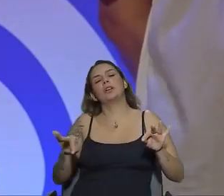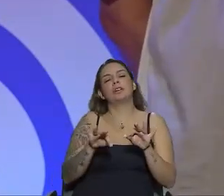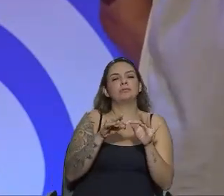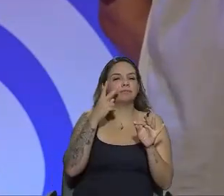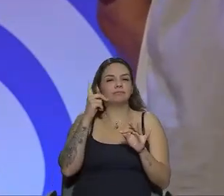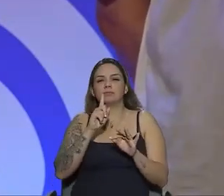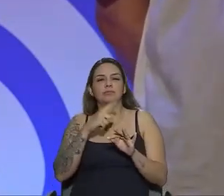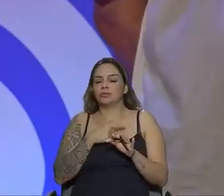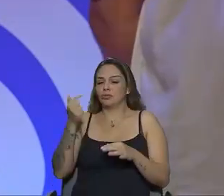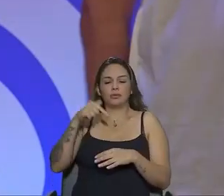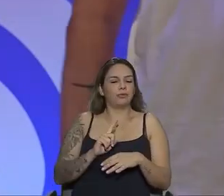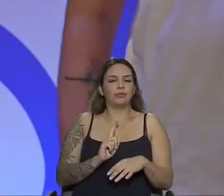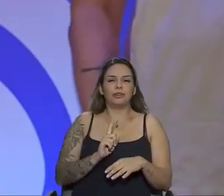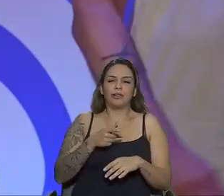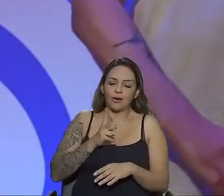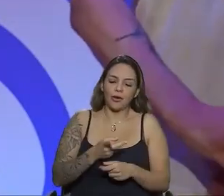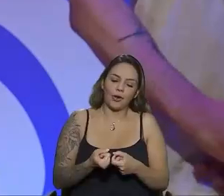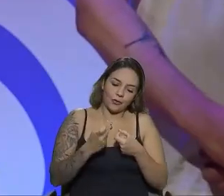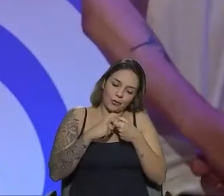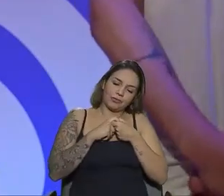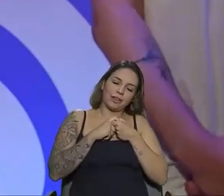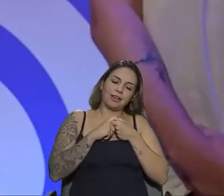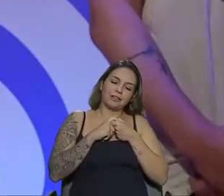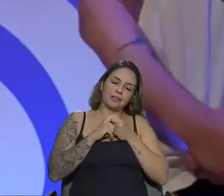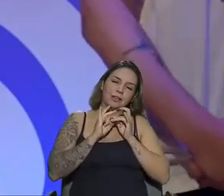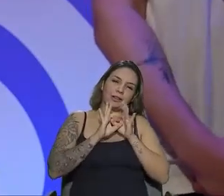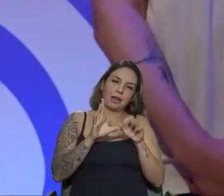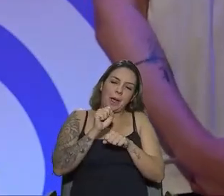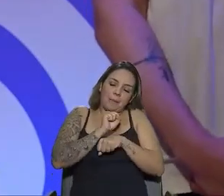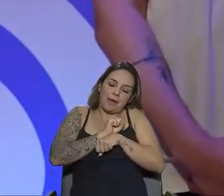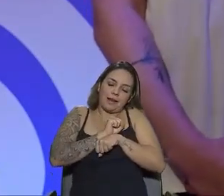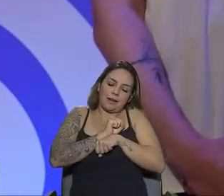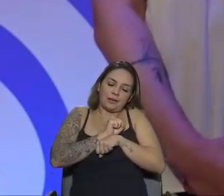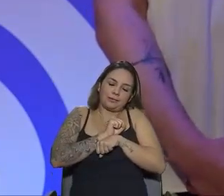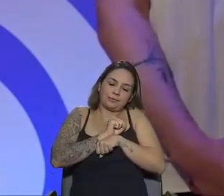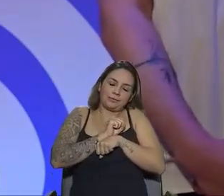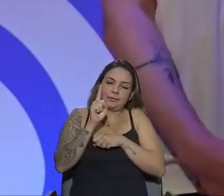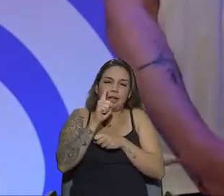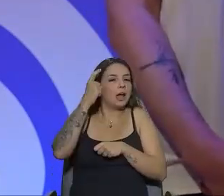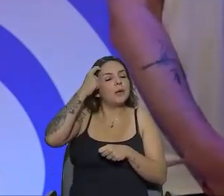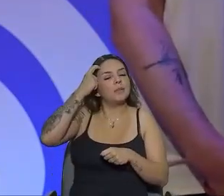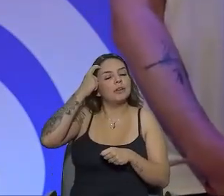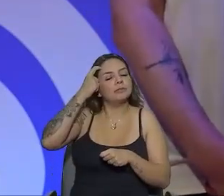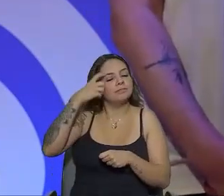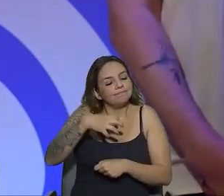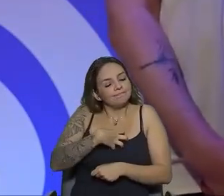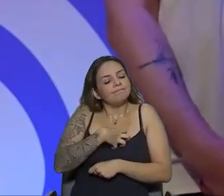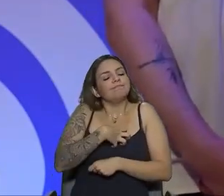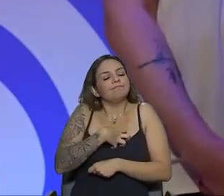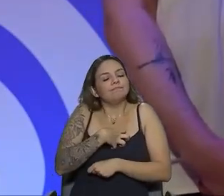afastei muito de onde vim. Escolhi voltar, me permiti parar para não pensar, mas